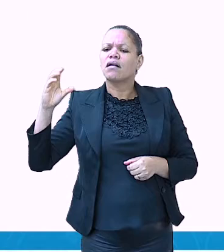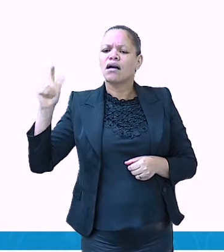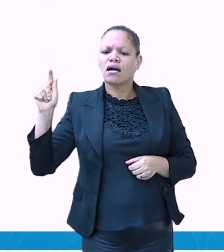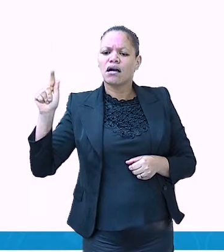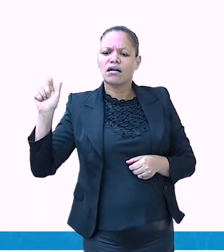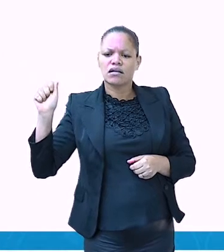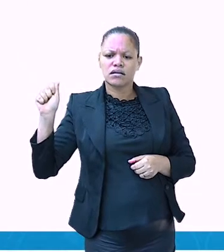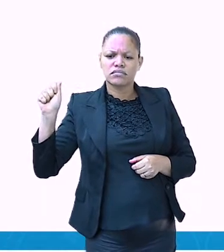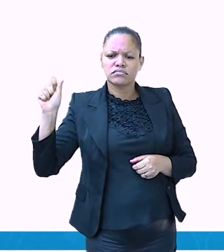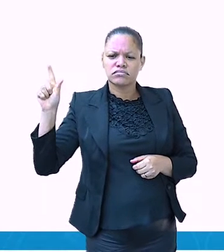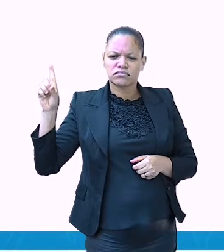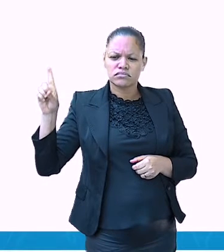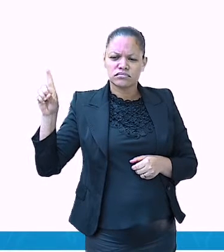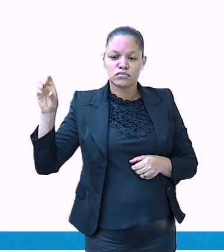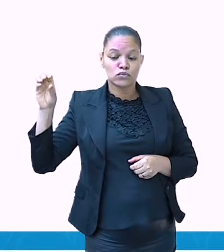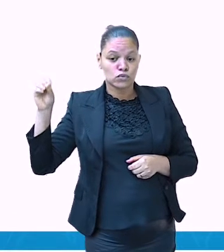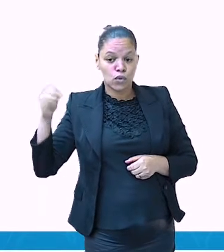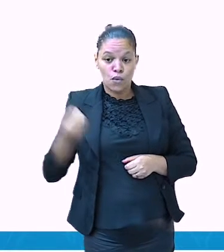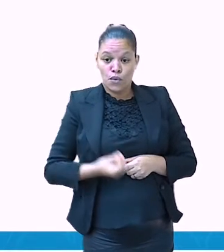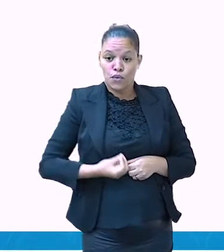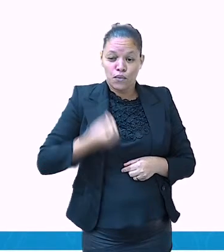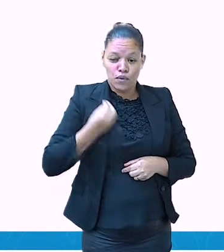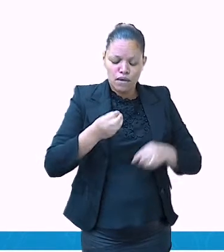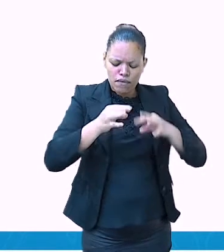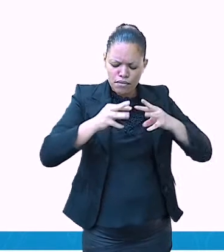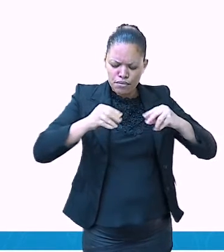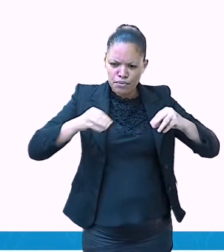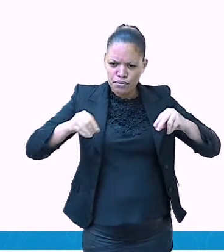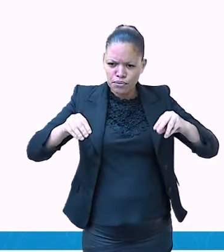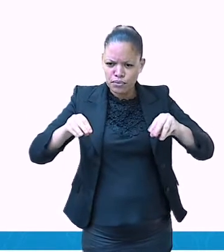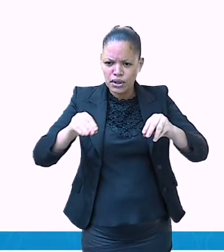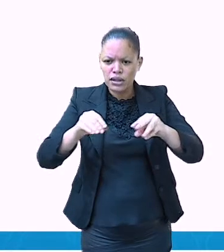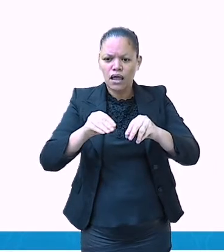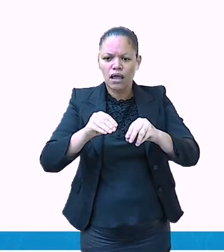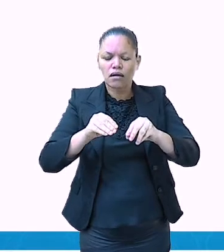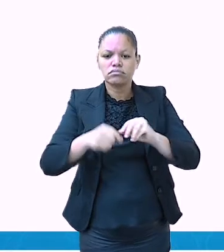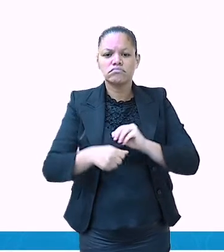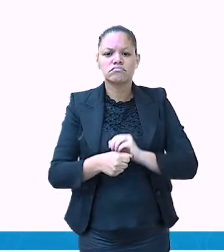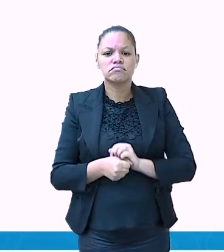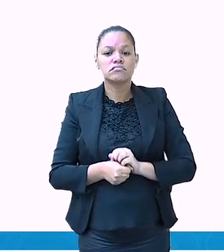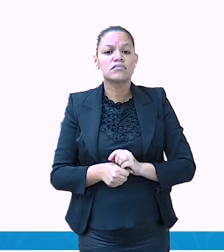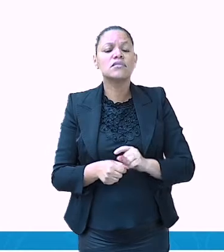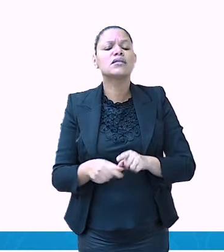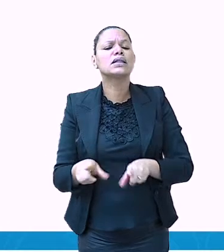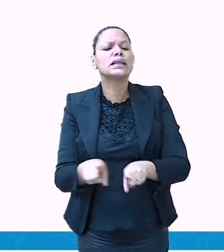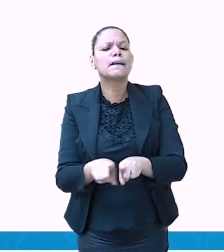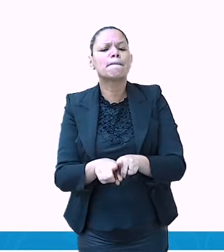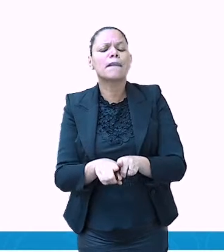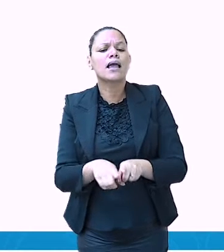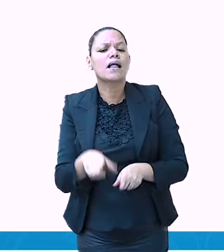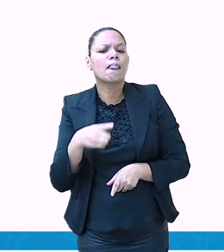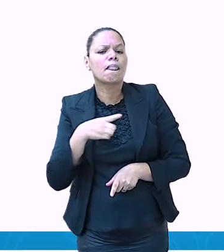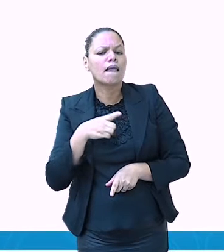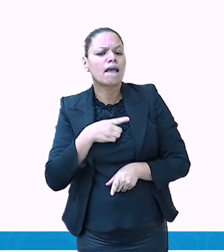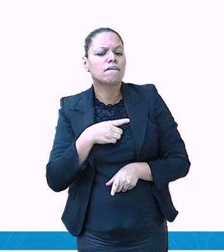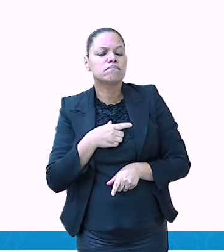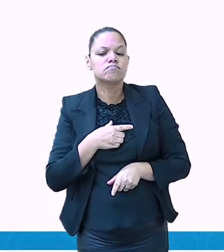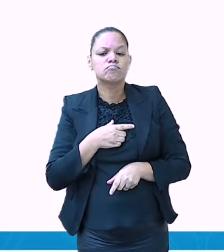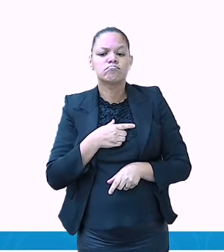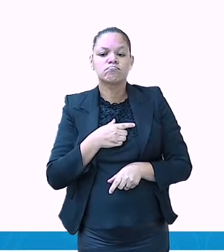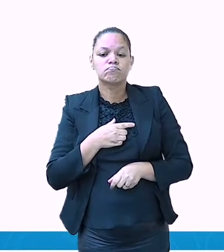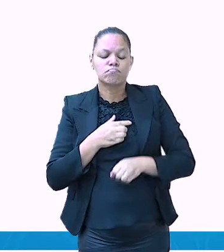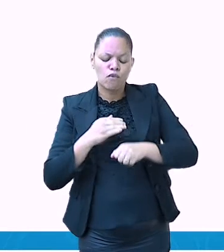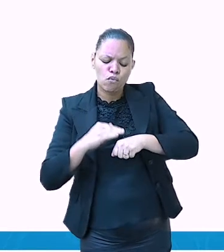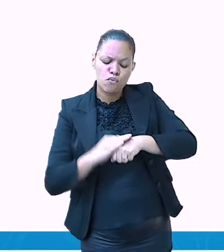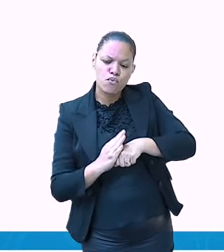E aí, nós temos também os escamados, que são os lagartos e as cobras. Já o próprio